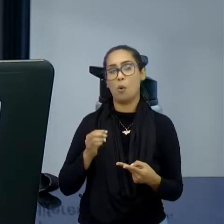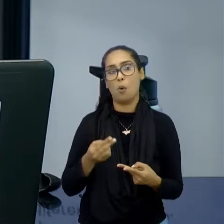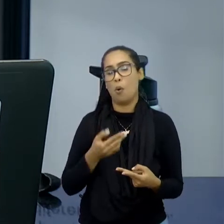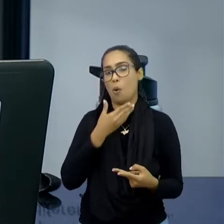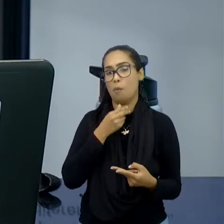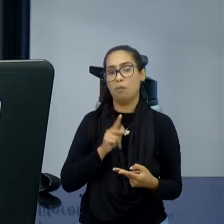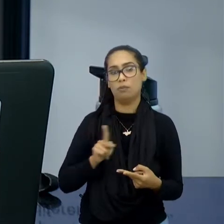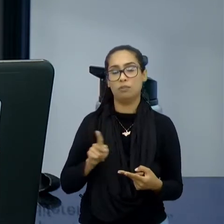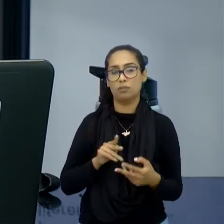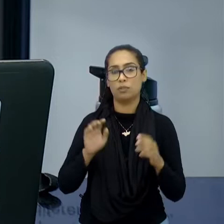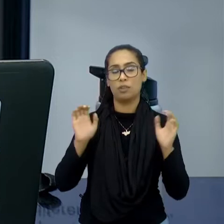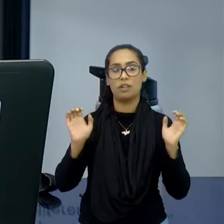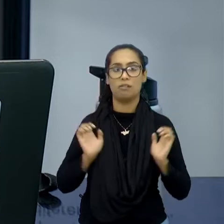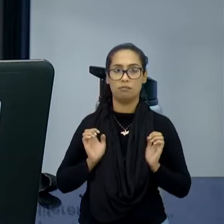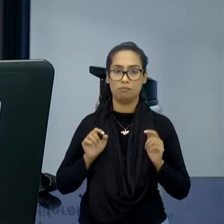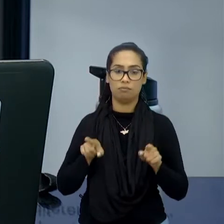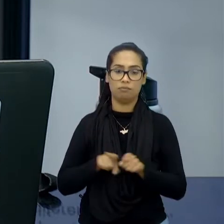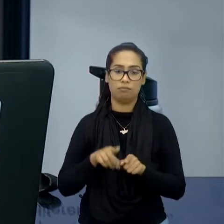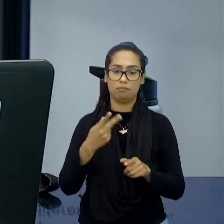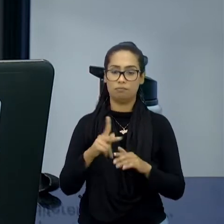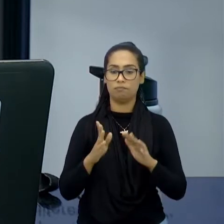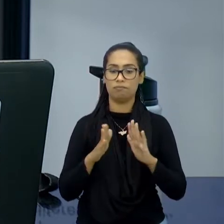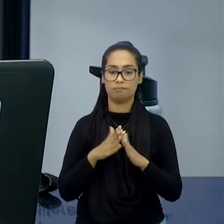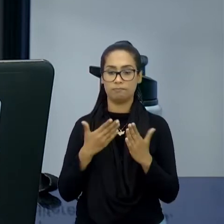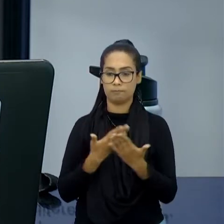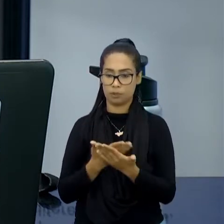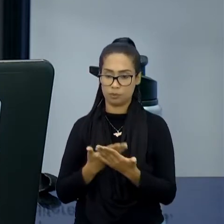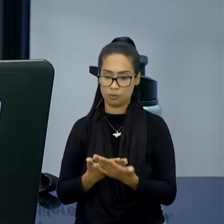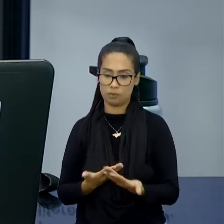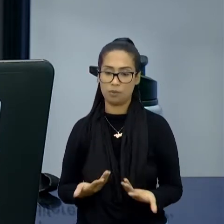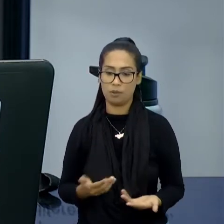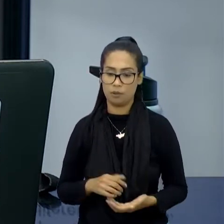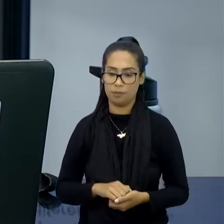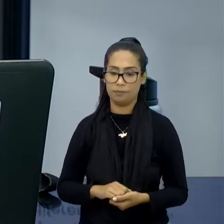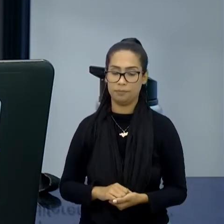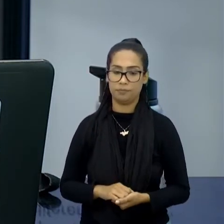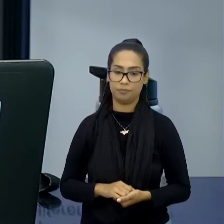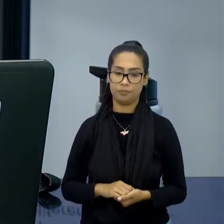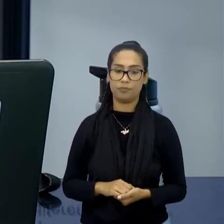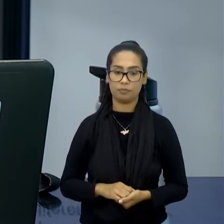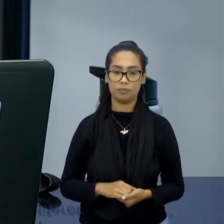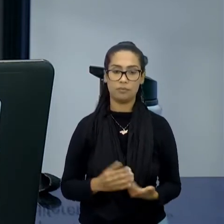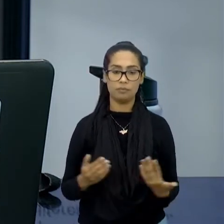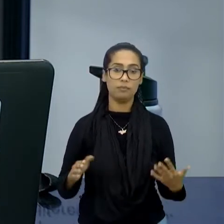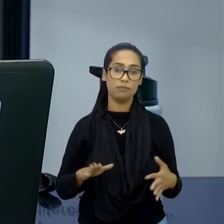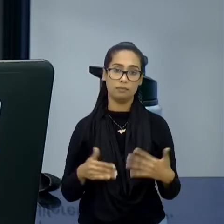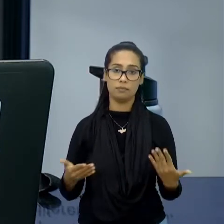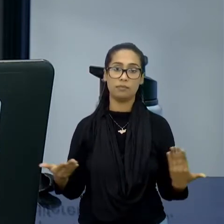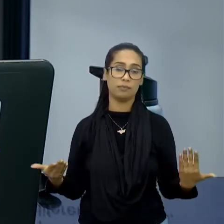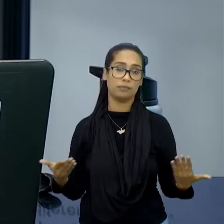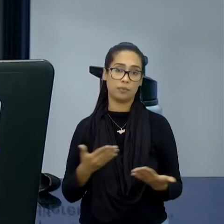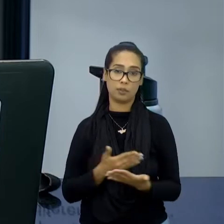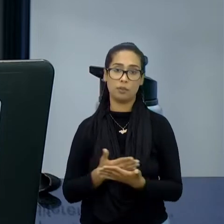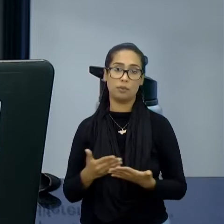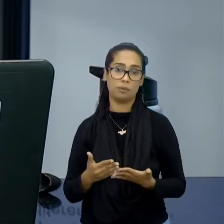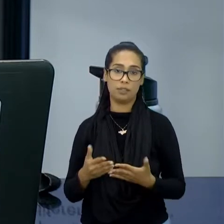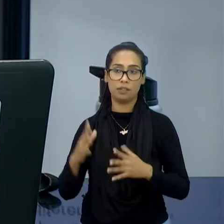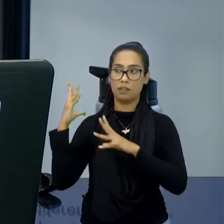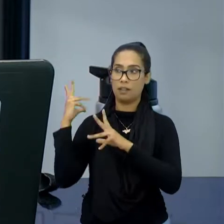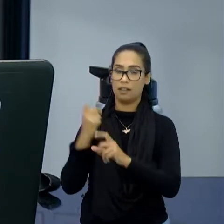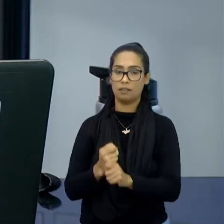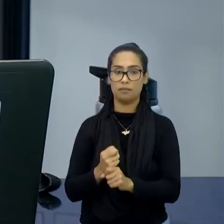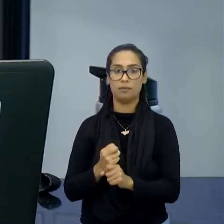e Ética aí na escola, tá bom? Então, a gente vai começar fazendo uma breve